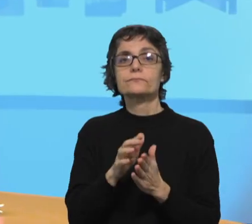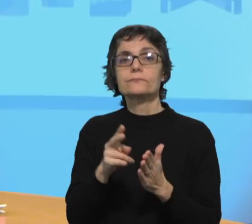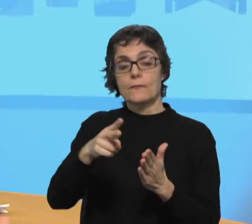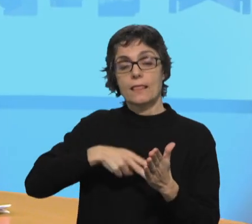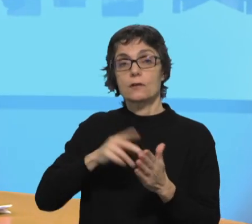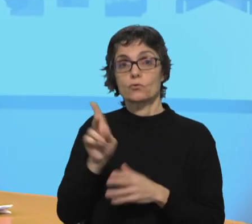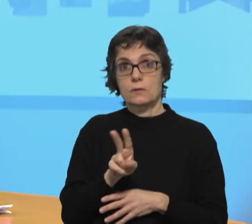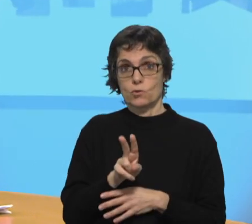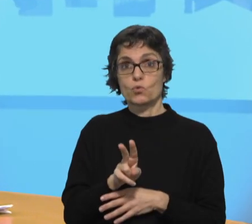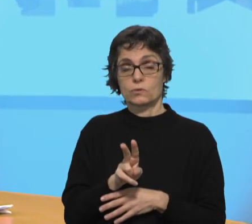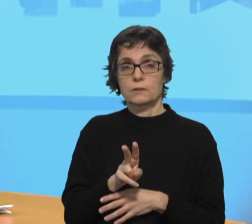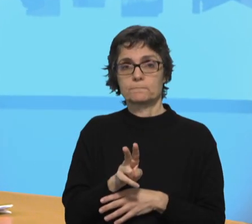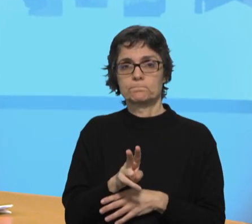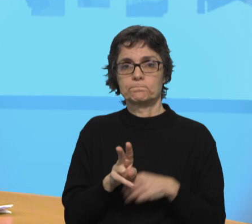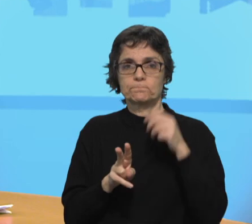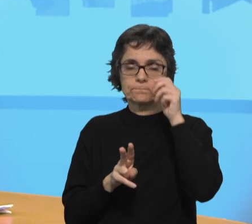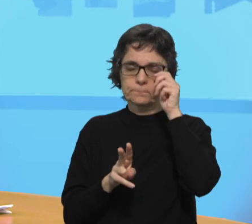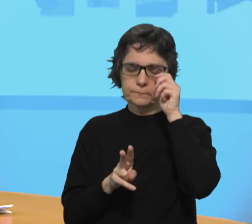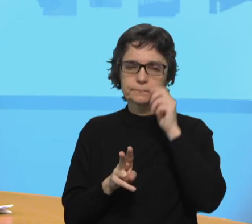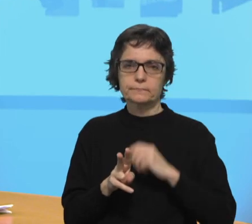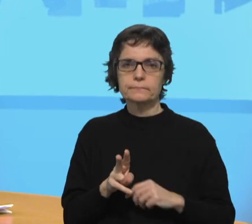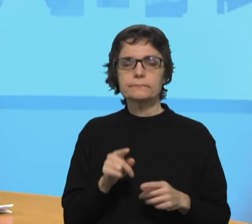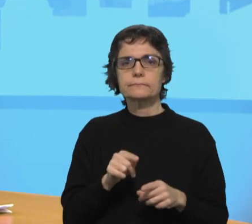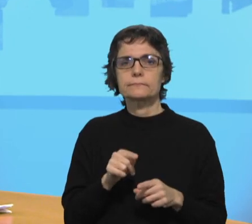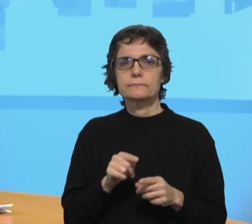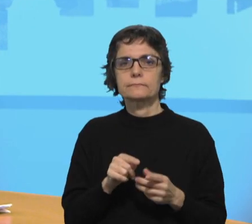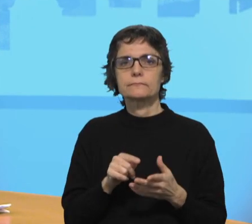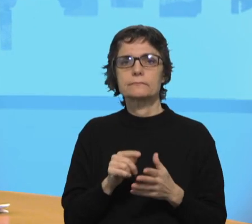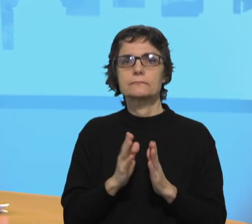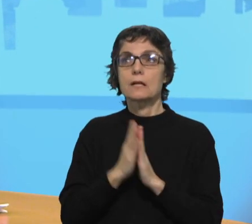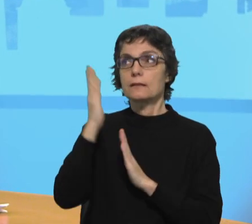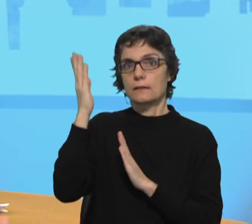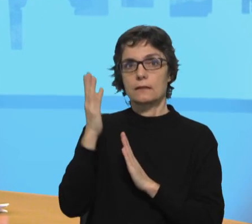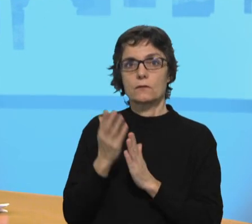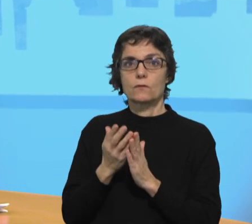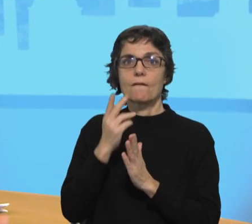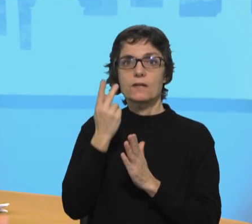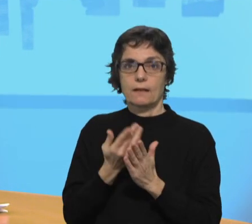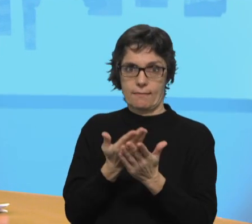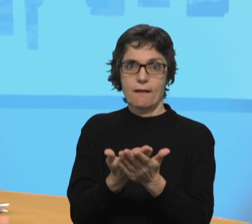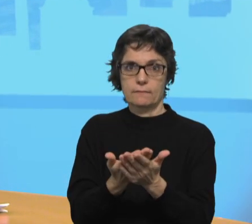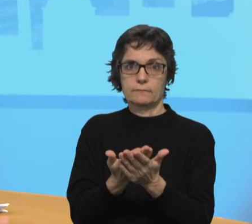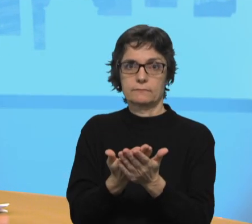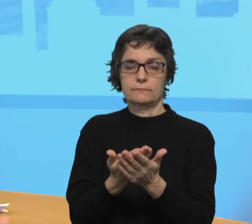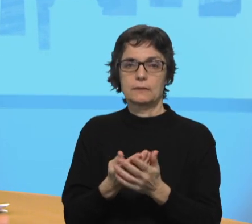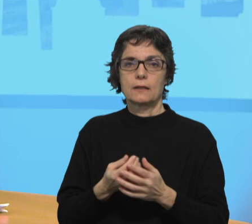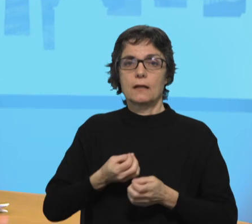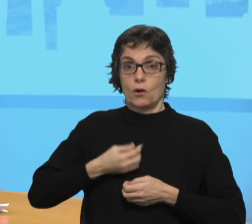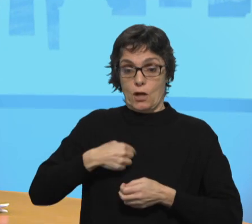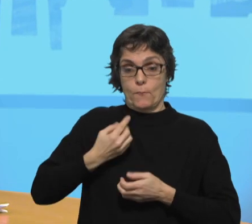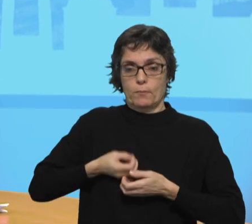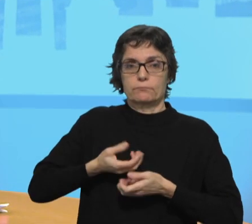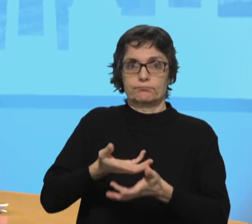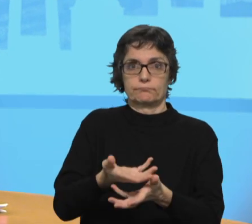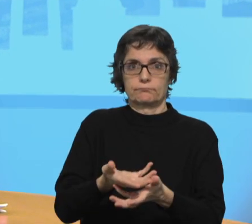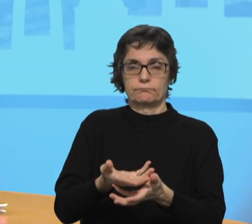leitura da segunda Epístola de Paulo aos Romanos, Deus também dá a vida, não é? Dá a vida pela humanidade. E os crentes têm